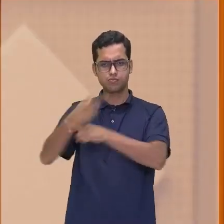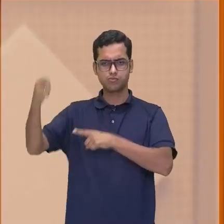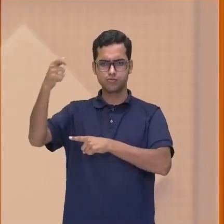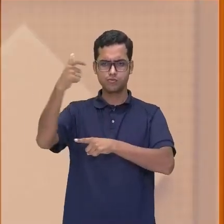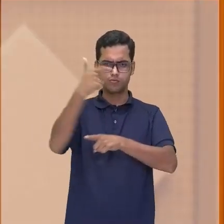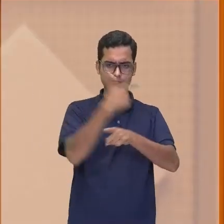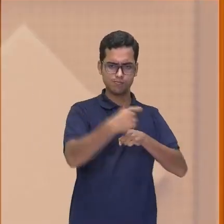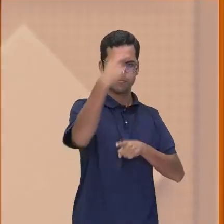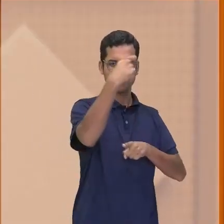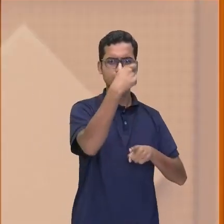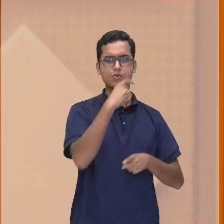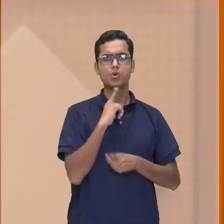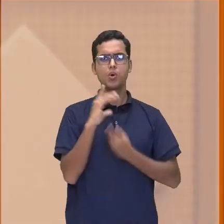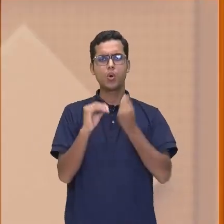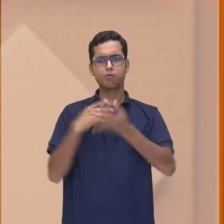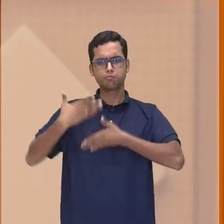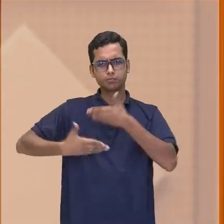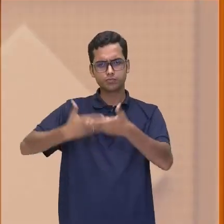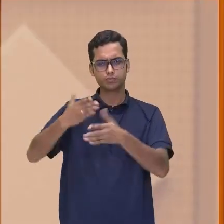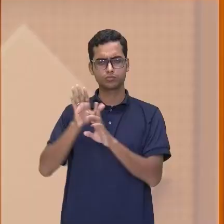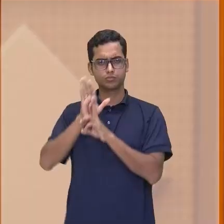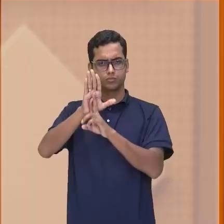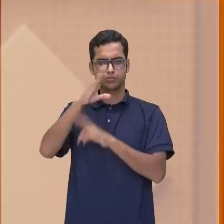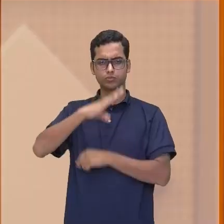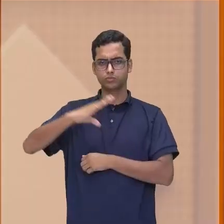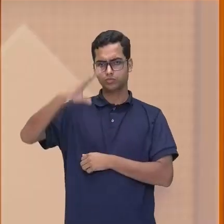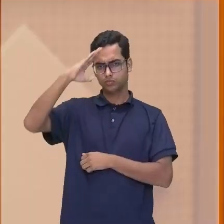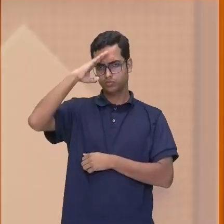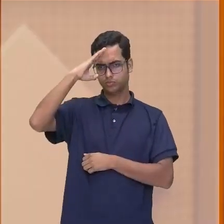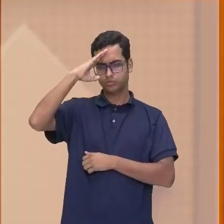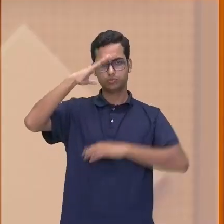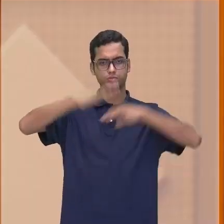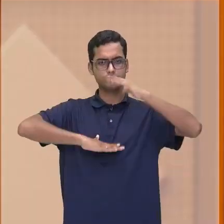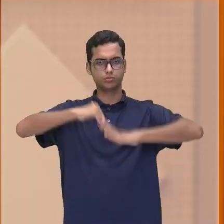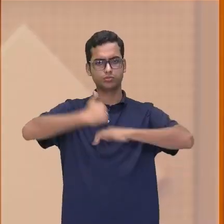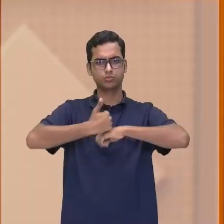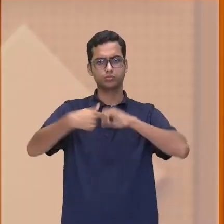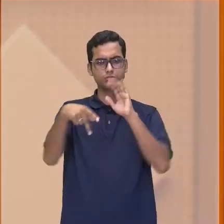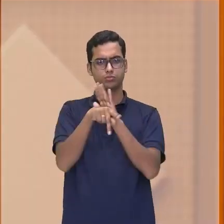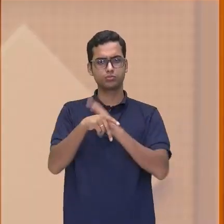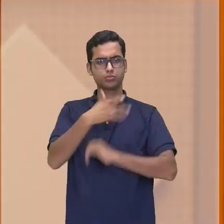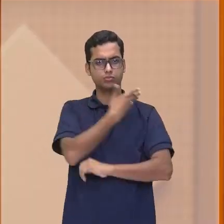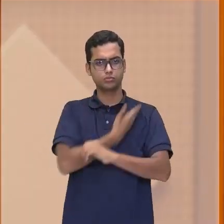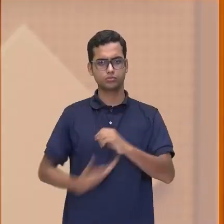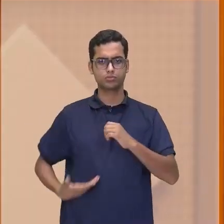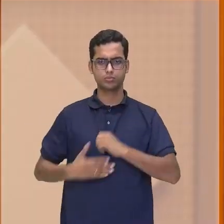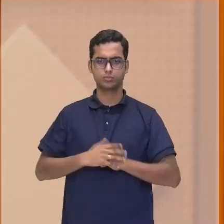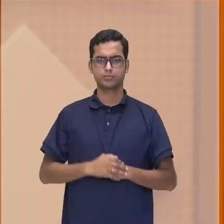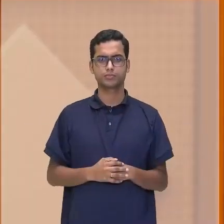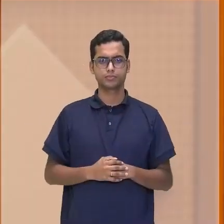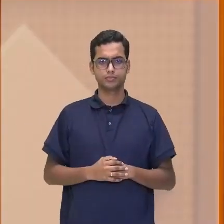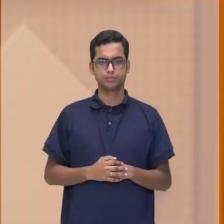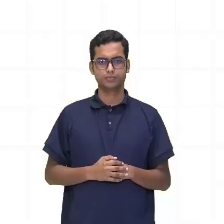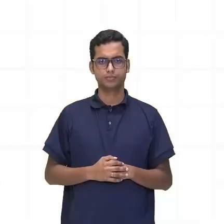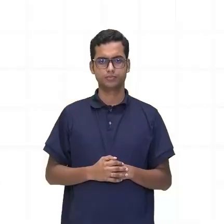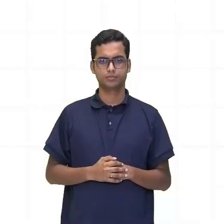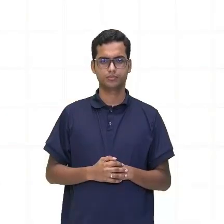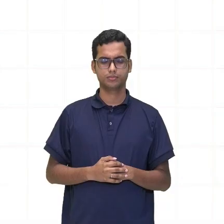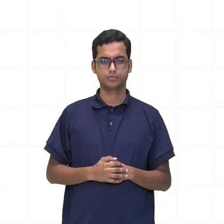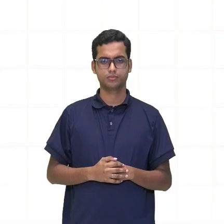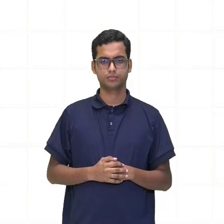desse processo vai ser justamente o exército profissional do Estado Nacional, certo? Olhem